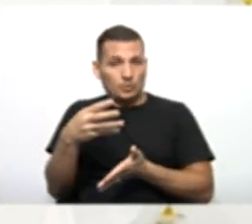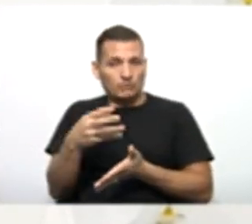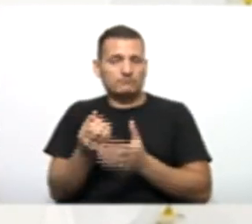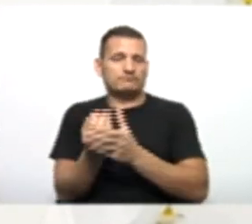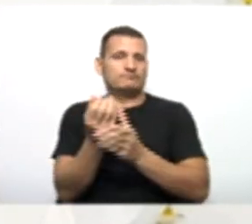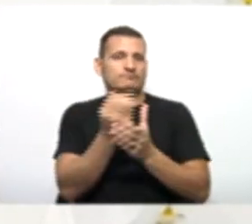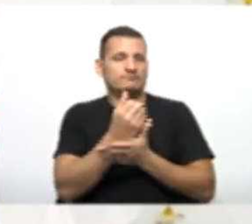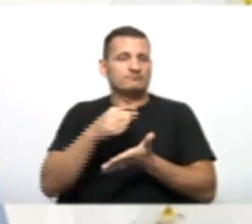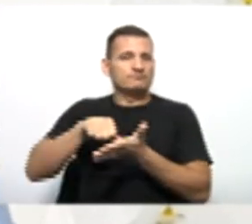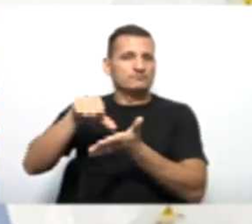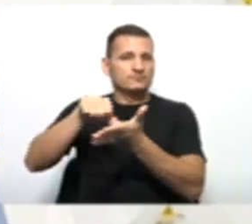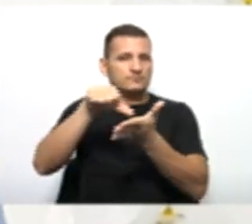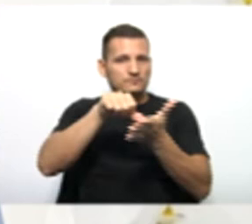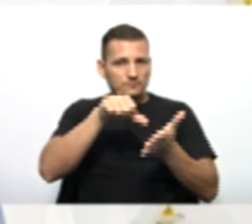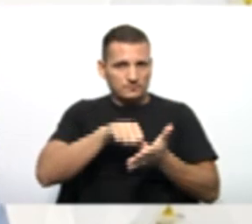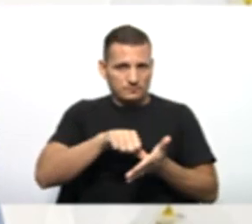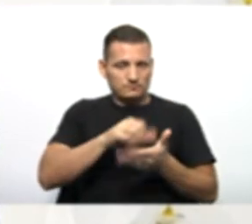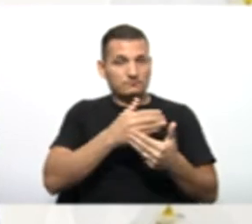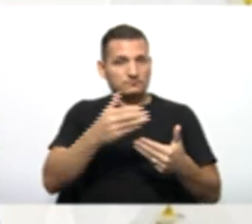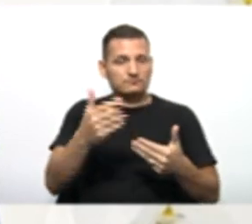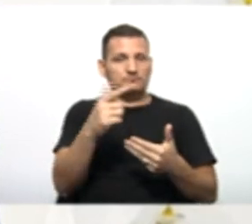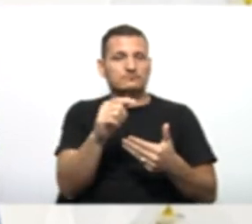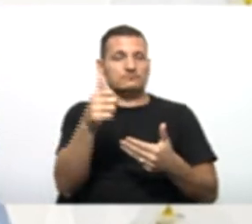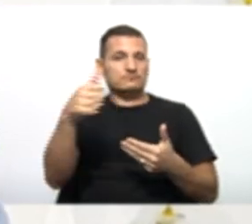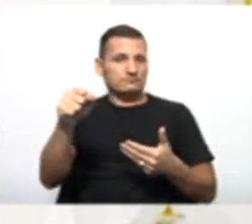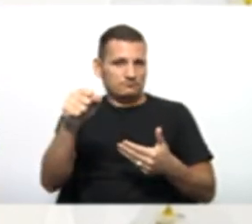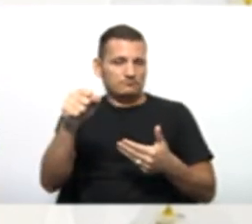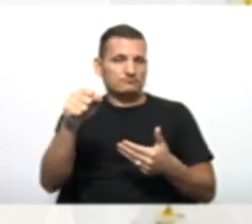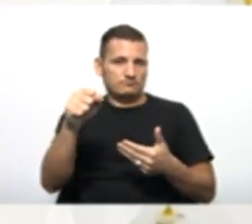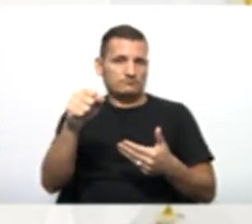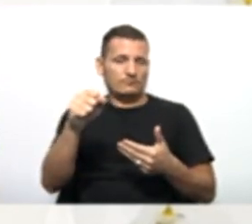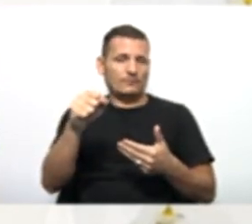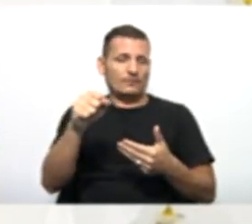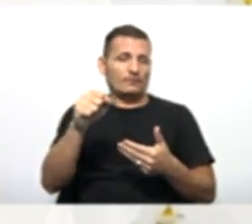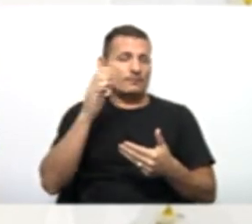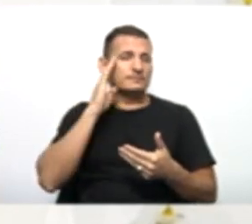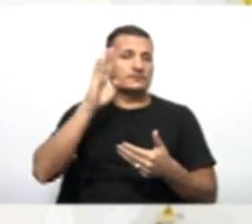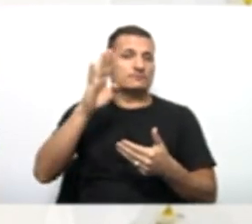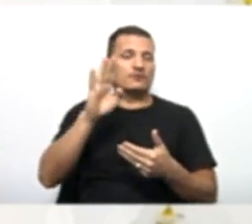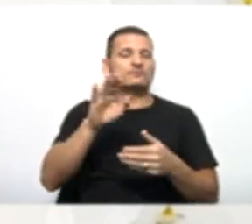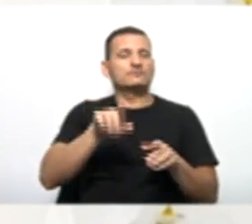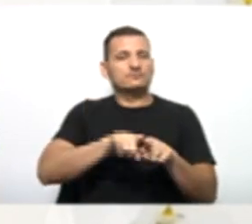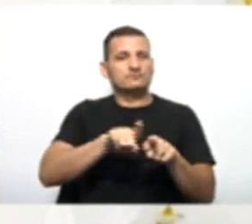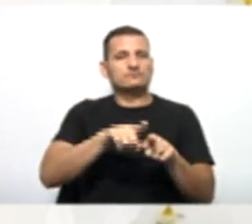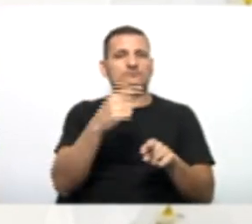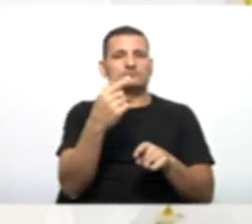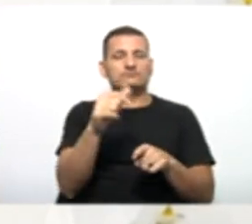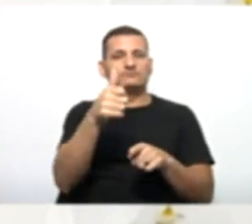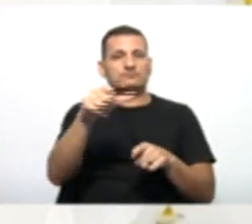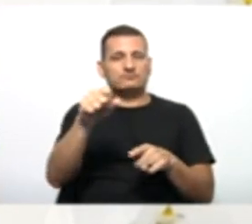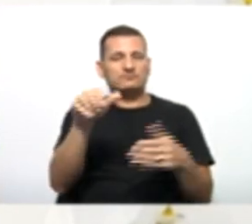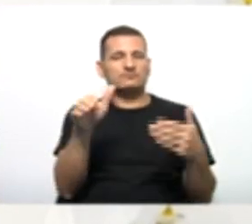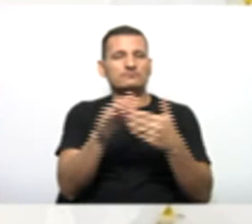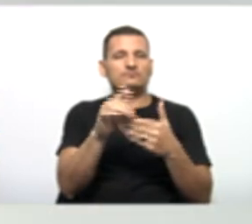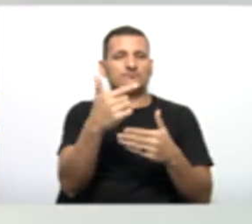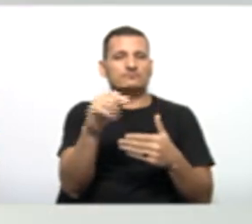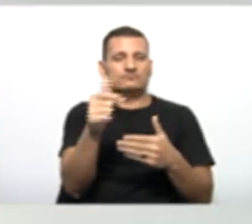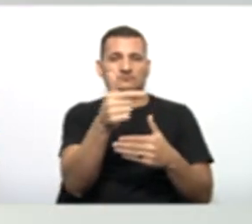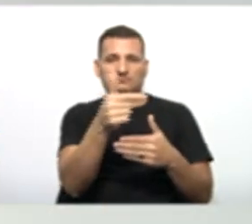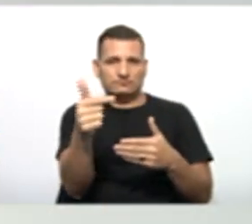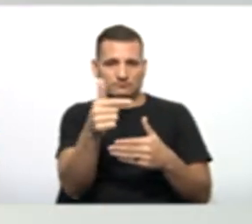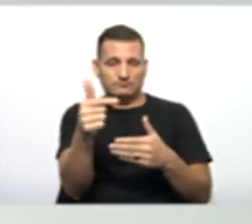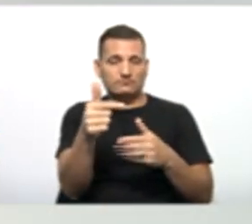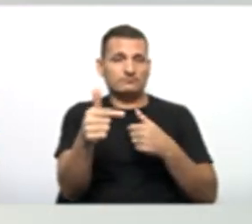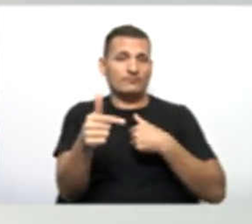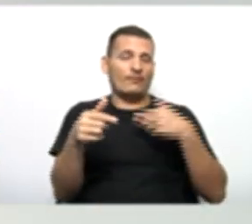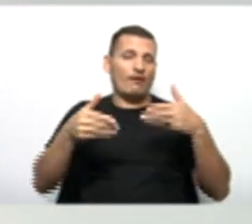iremos implantar a partir de 2018, naturalmente, mas principalmente a partir de 2019 até 2022. Então eu